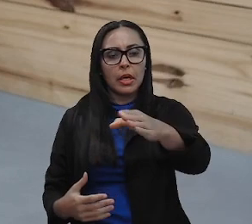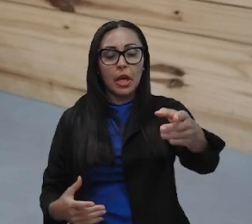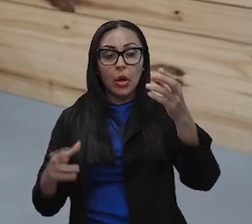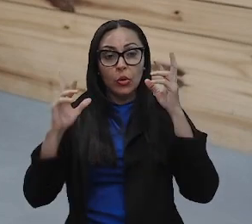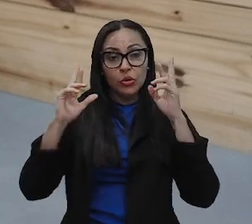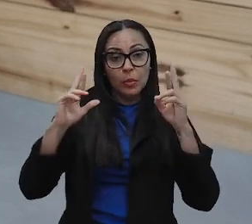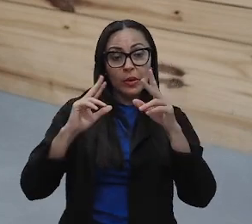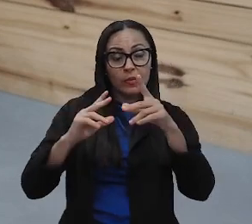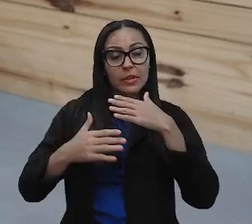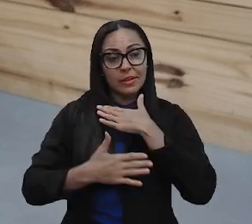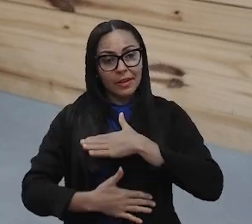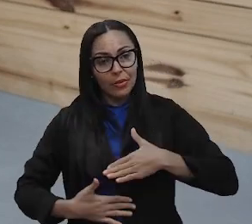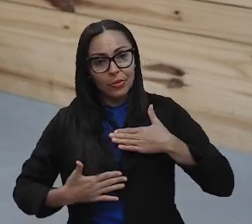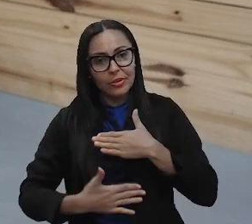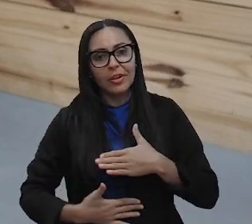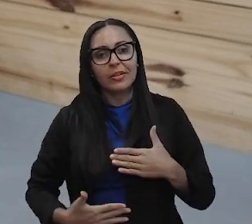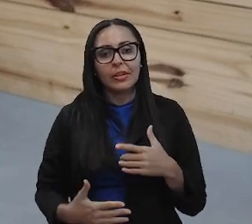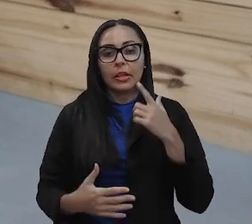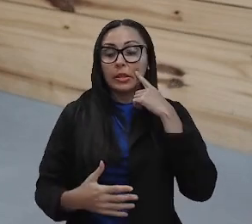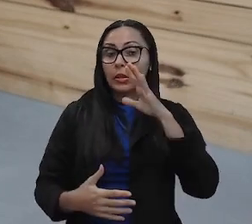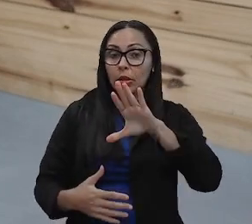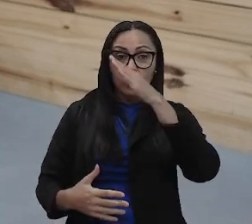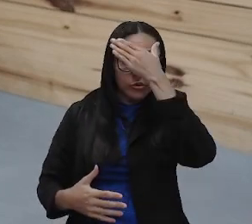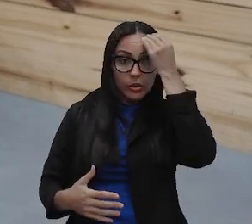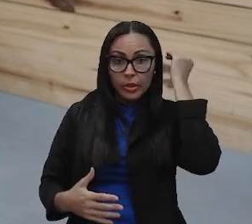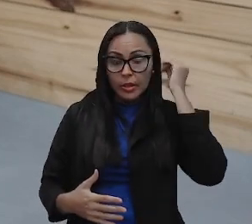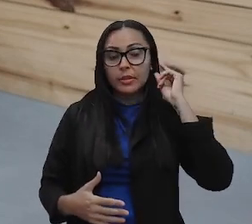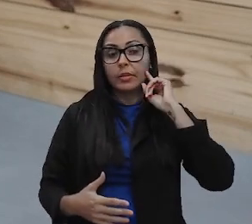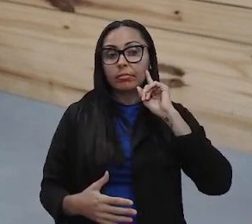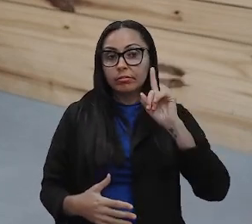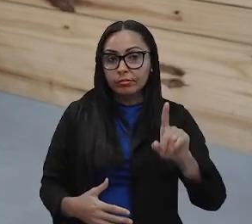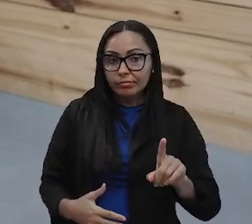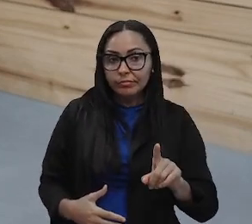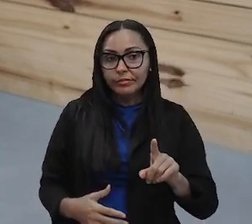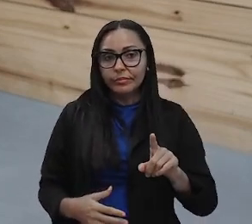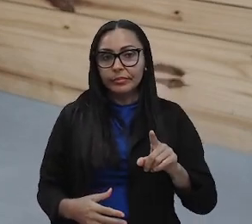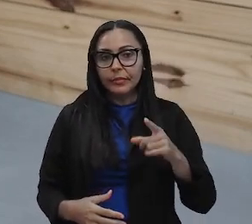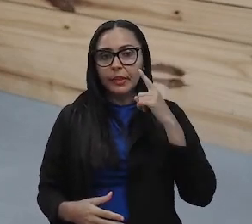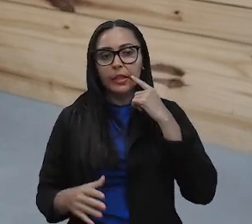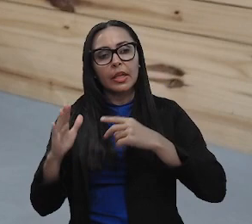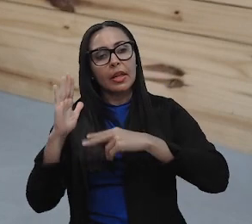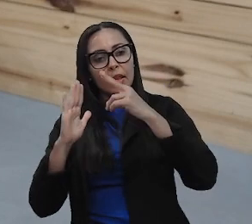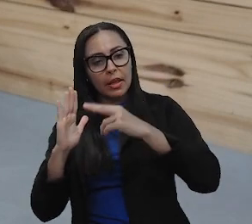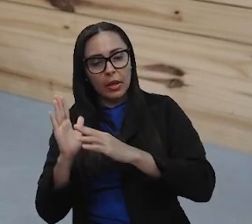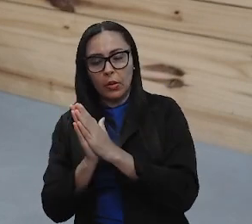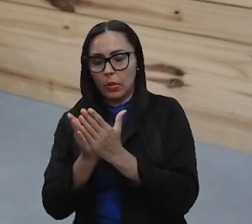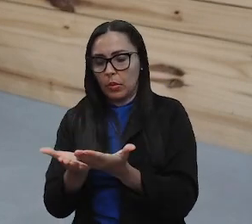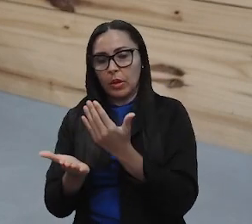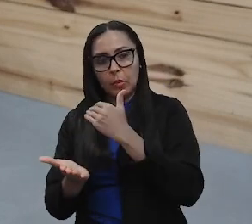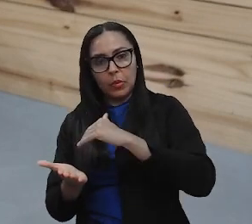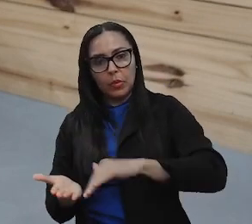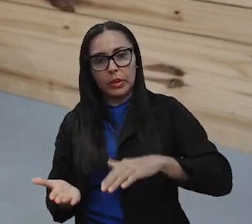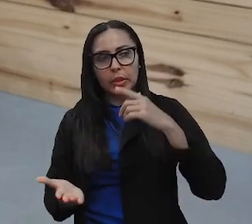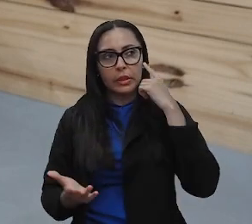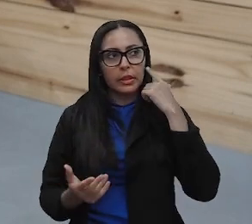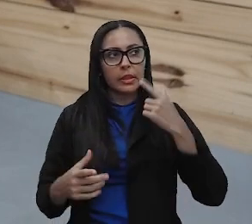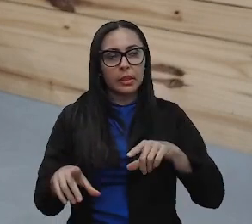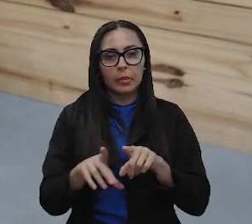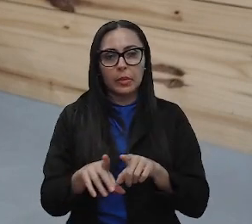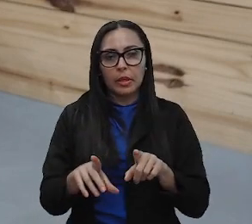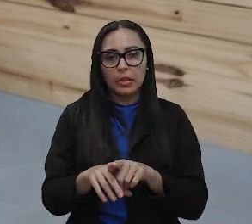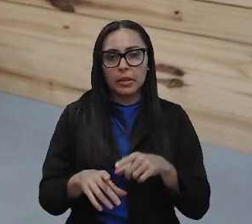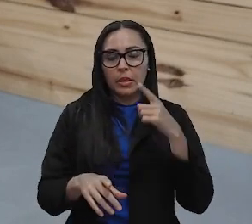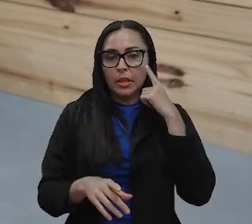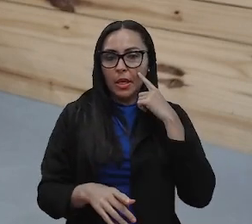tenham gostado bastante. Não esqueçam de ler o e-book, escutar o podcast